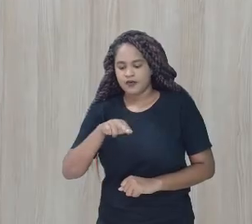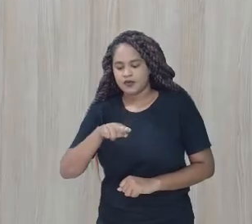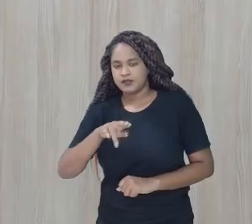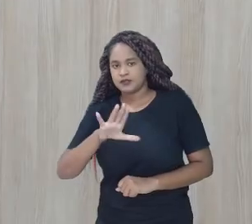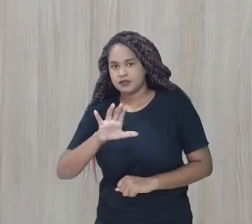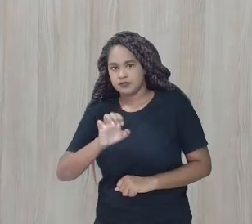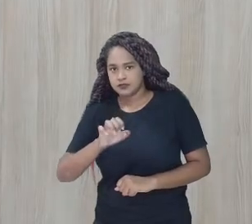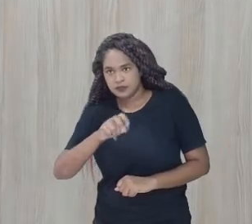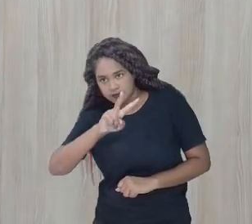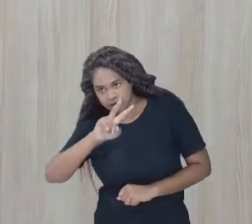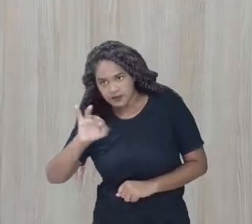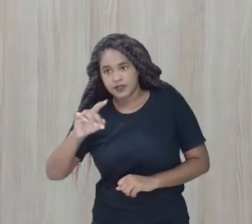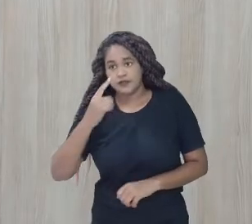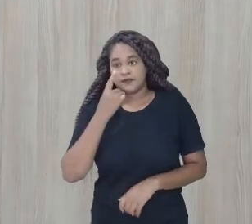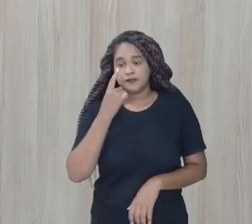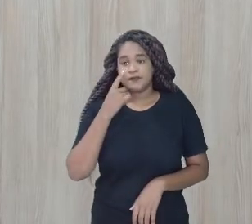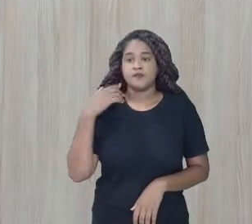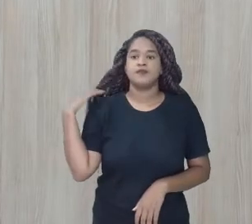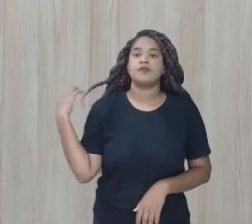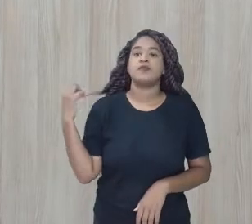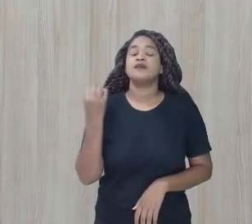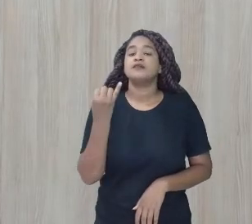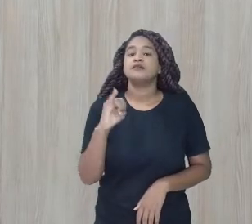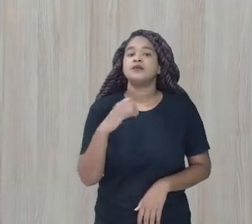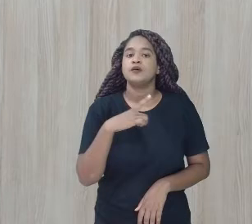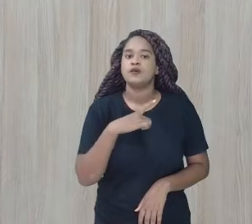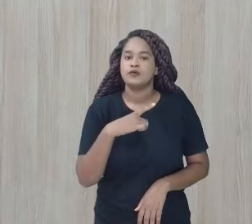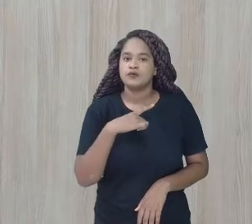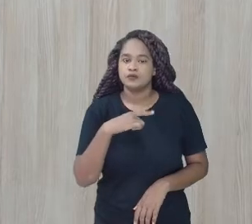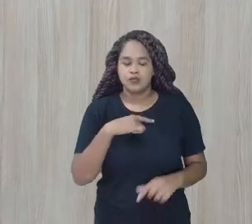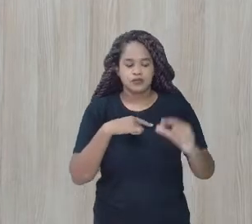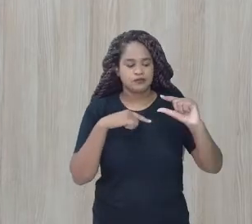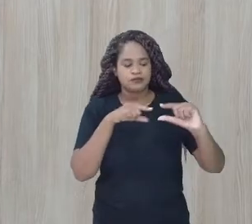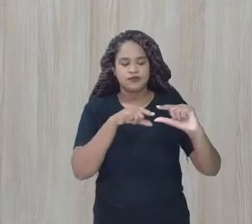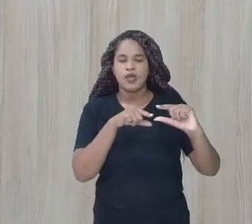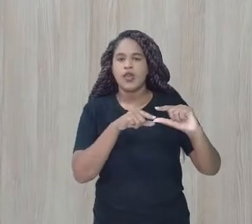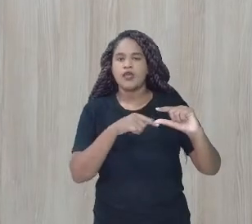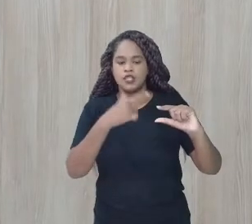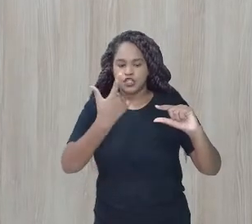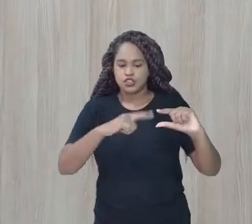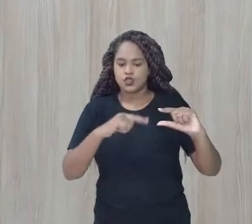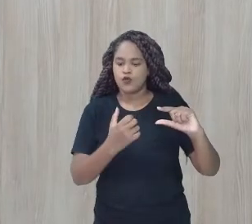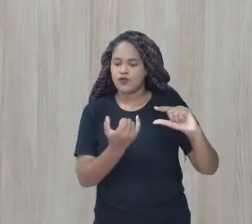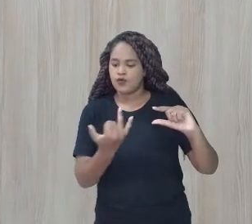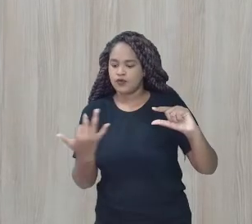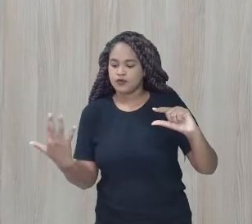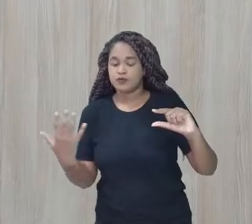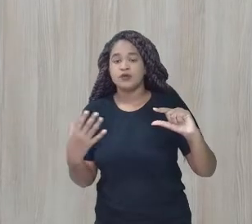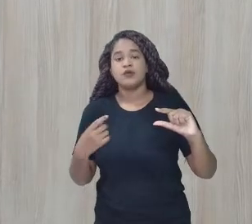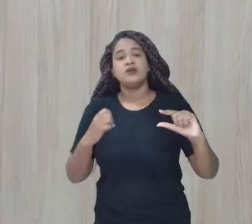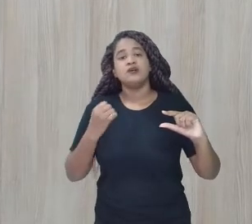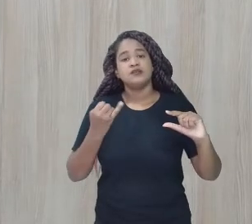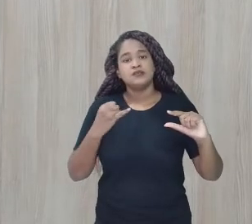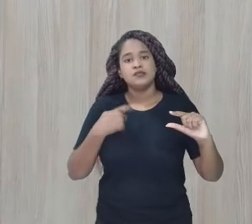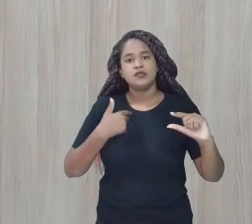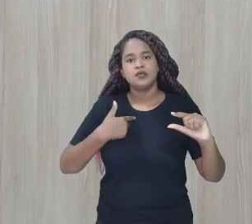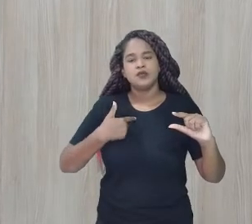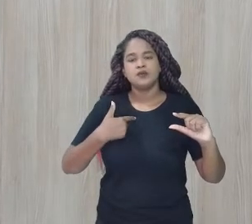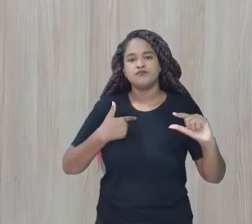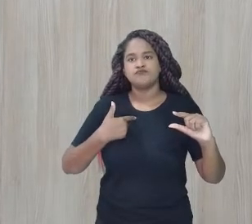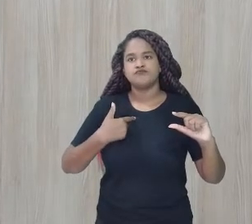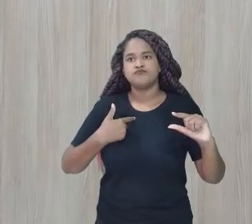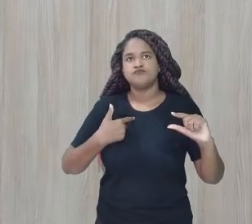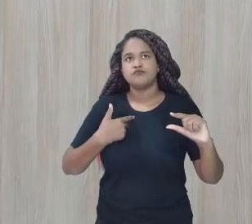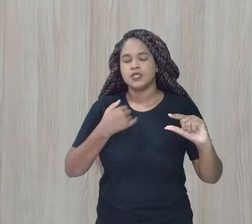que diz repita algumas vezes, ao invés de eu colocar várias vezes o mesmo bloco, eu